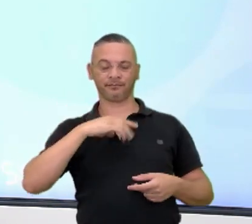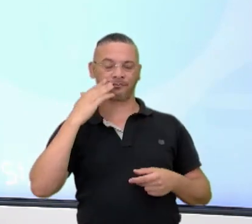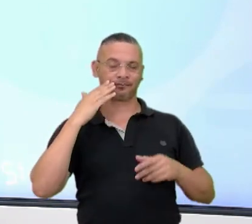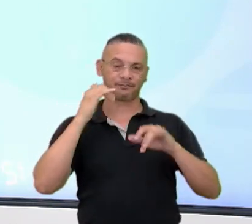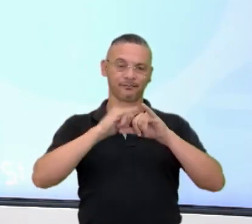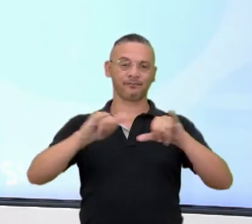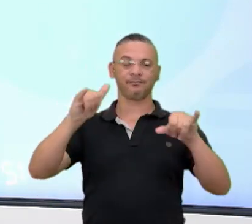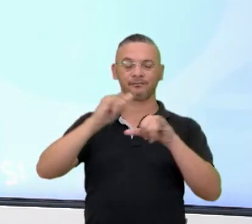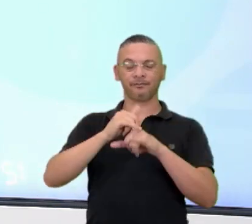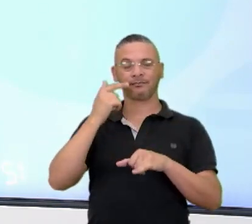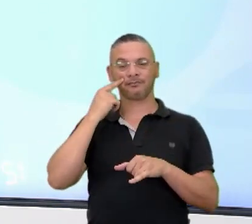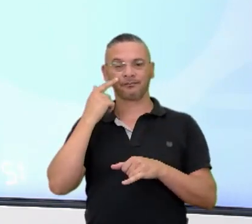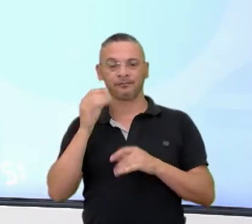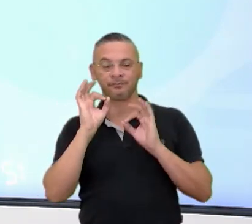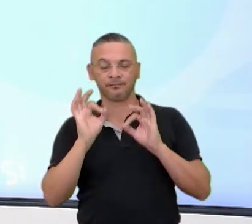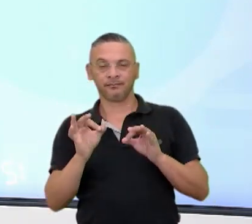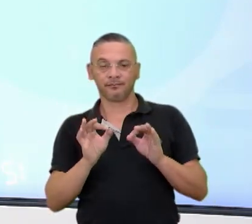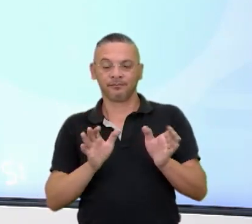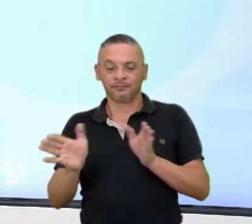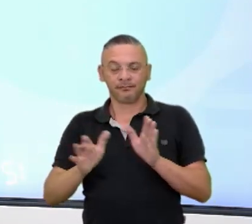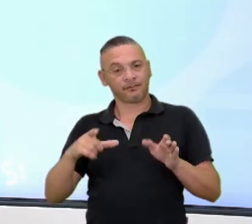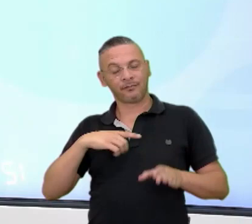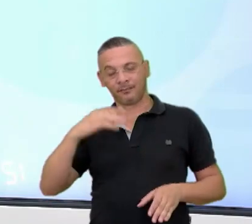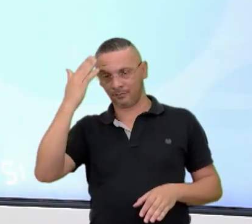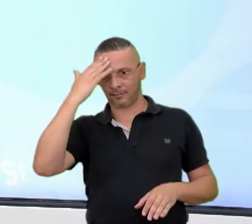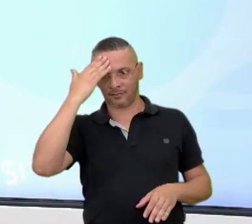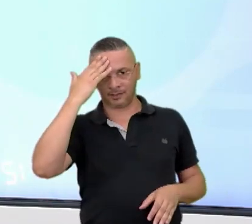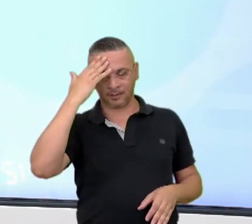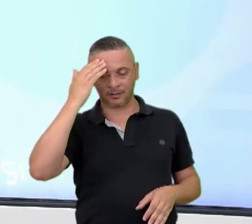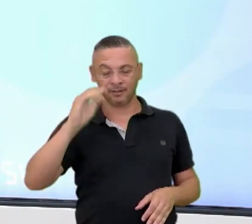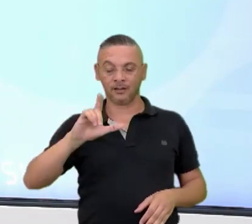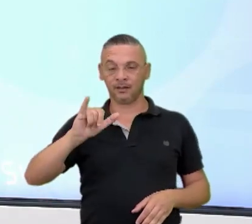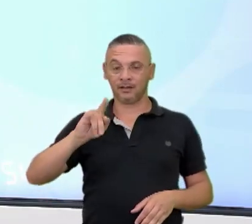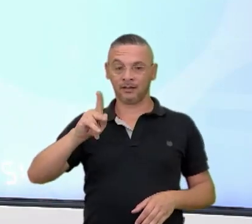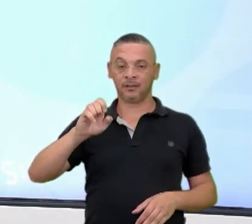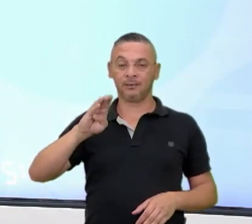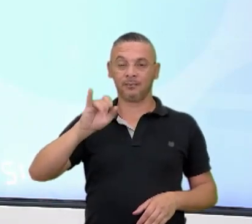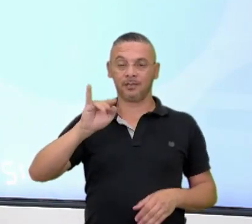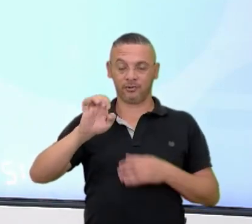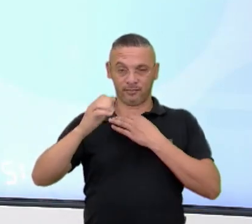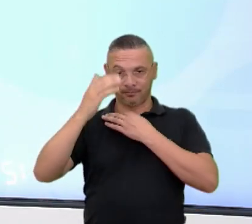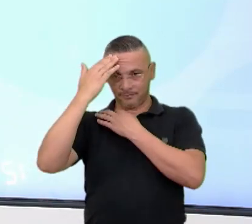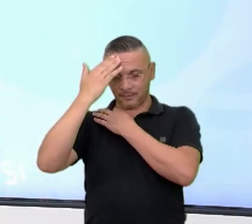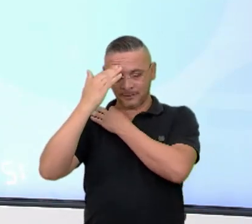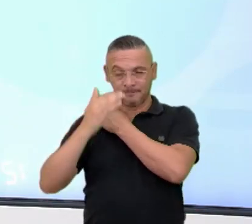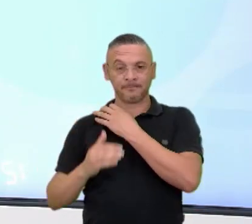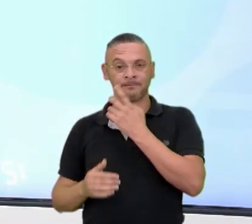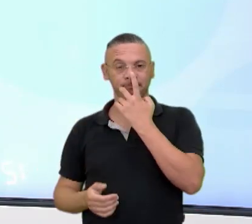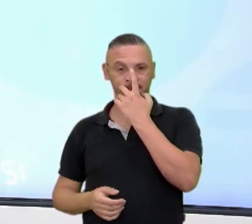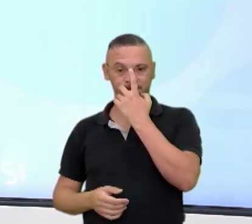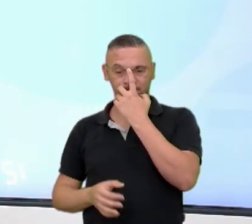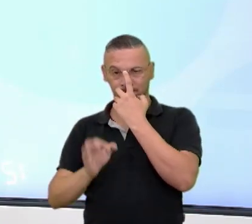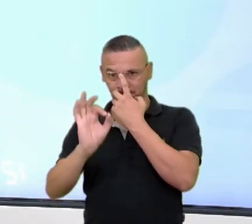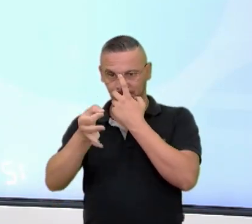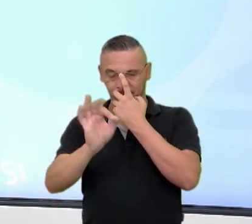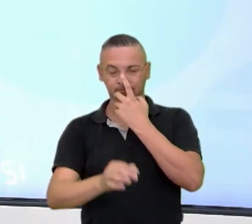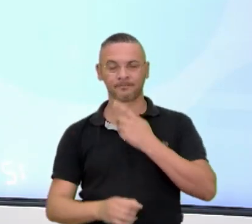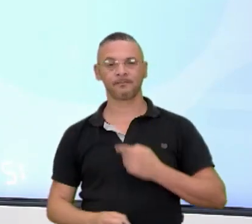segundos. As agências internacionais nos mantêm informados a todo momento. Então, cria alguns termos como